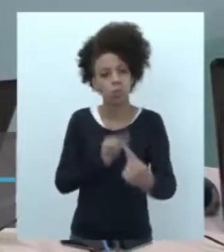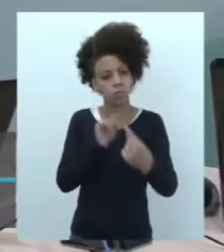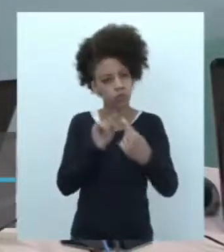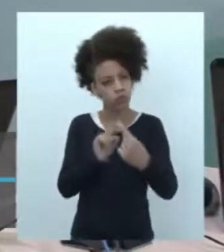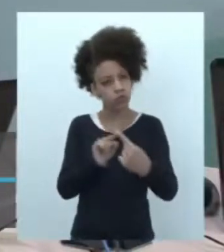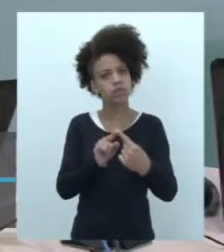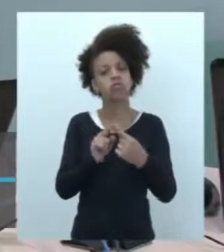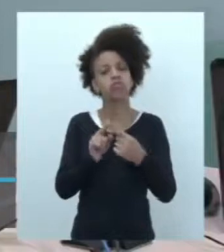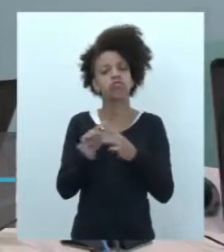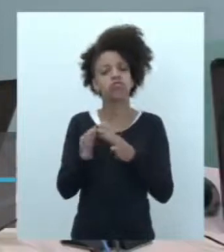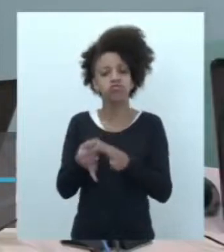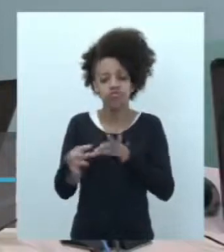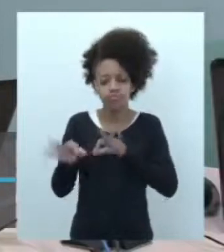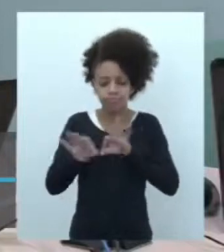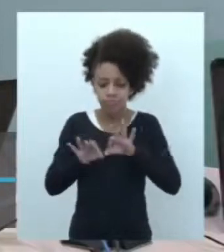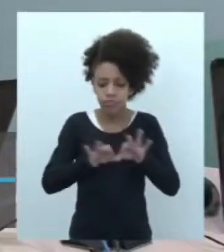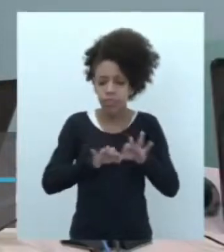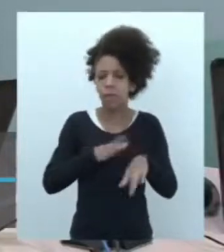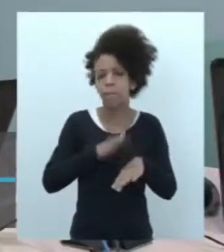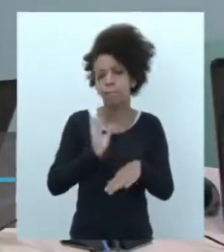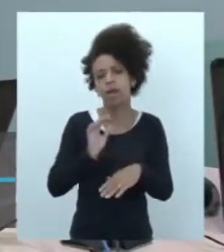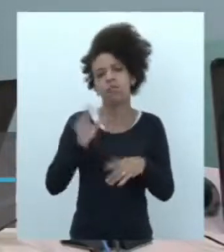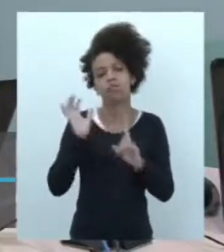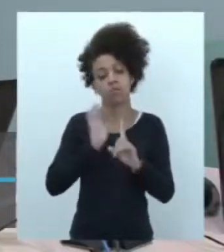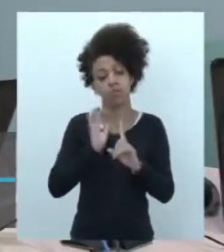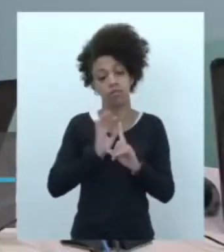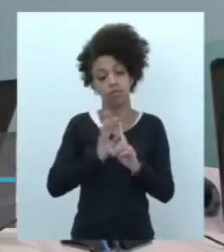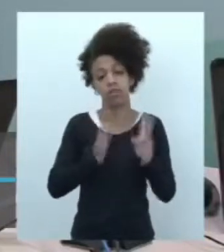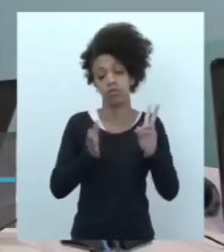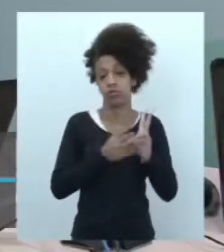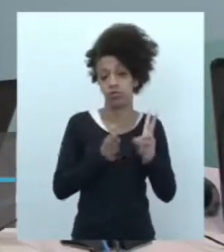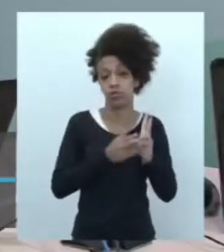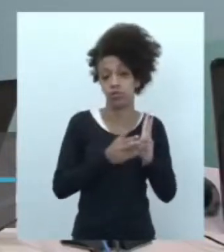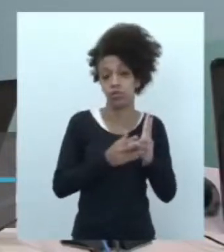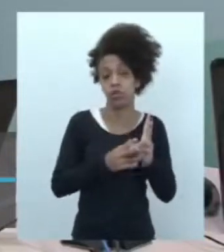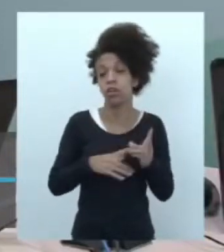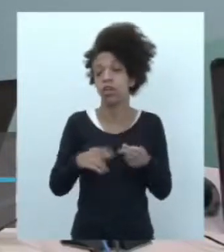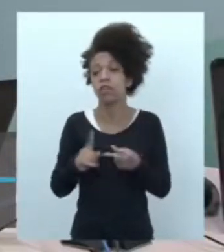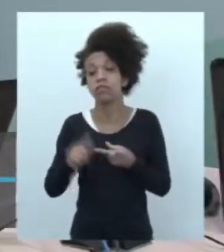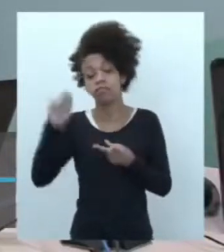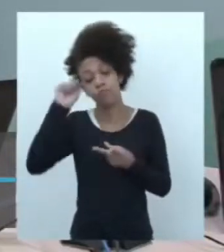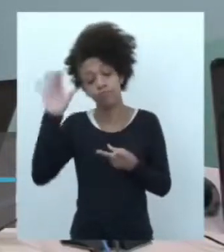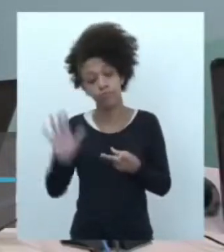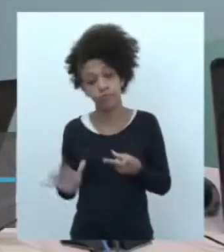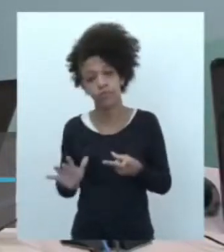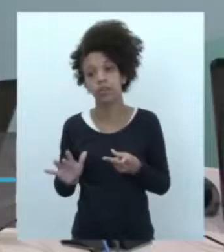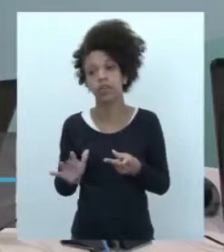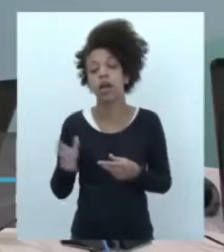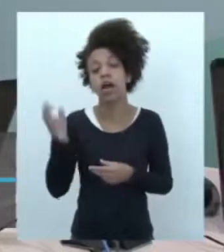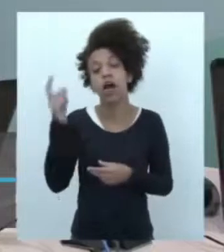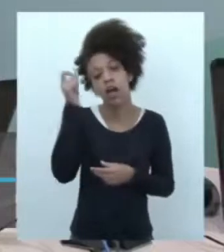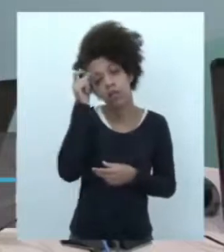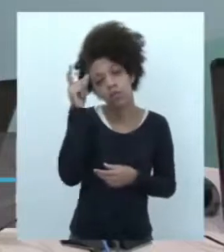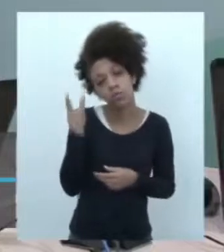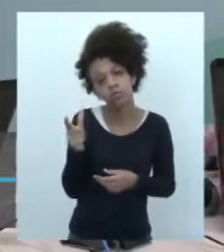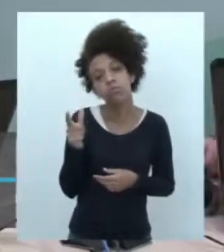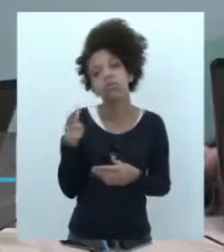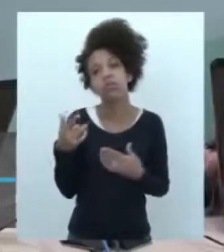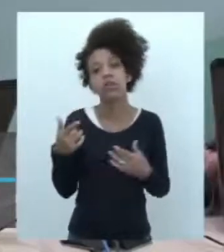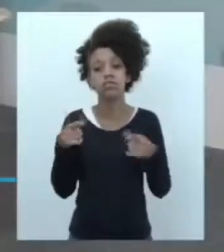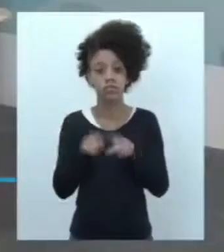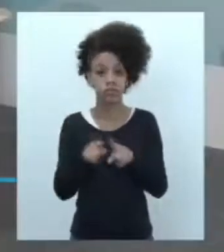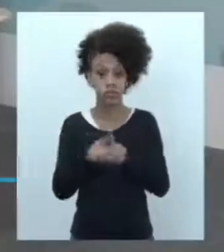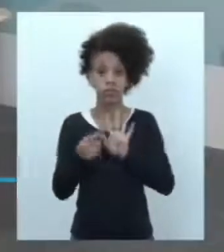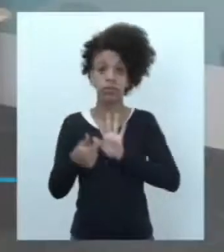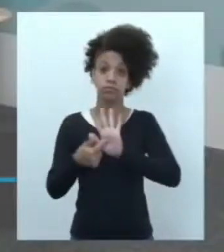objetivo de tratar um pouco mais sobre as influências indígenas e africanas na formação da cultura brasileira, que inclusive já